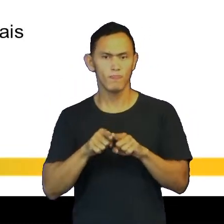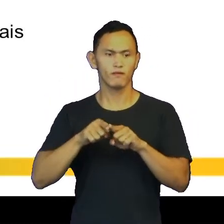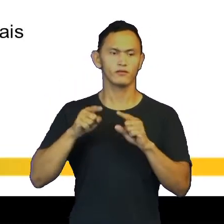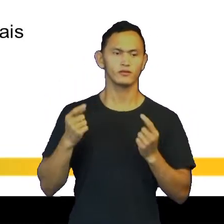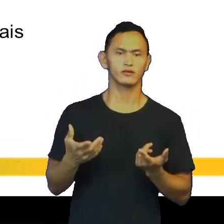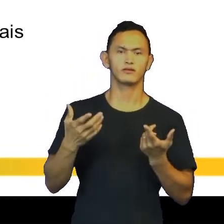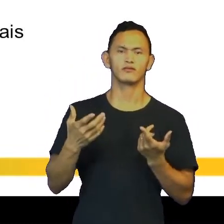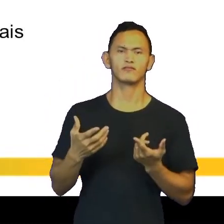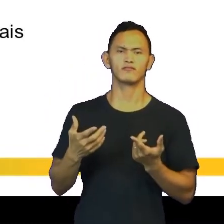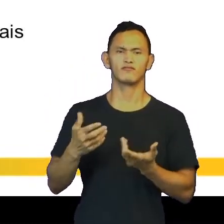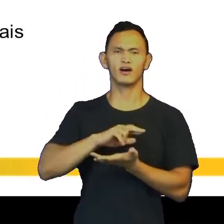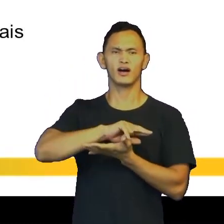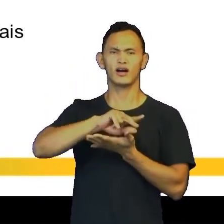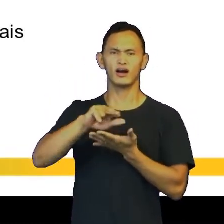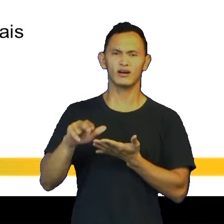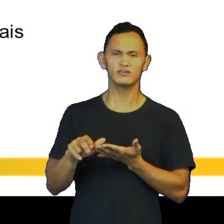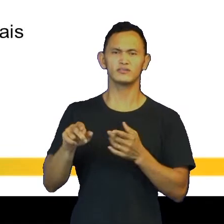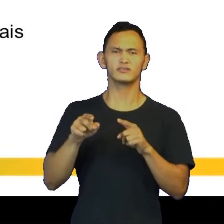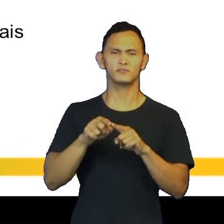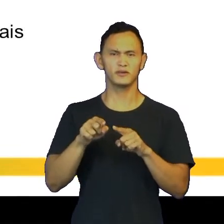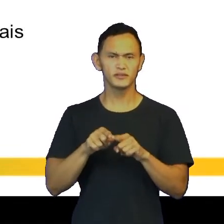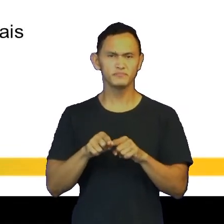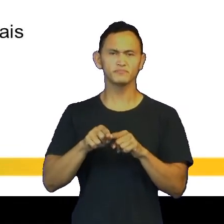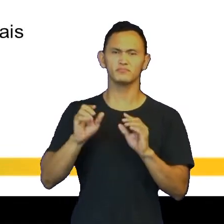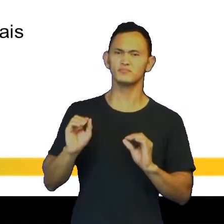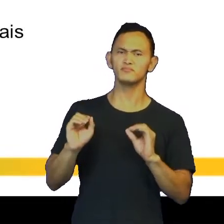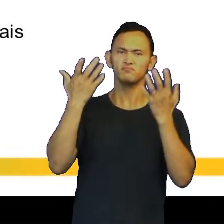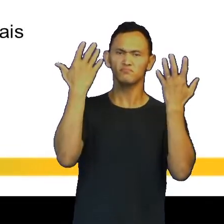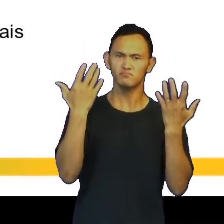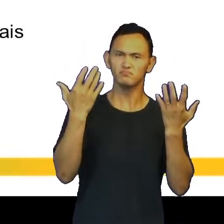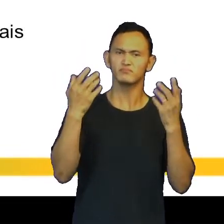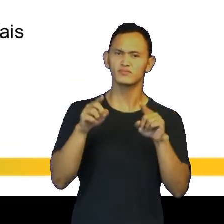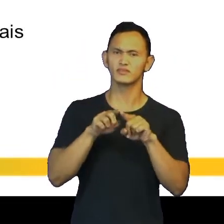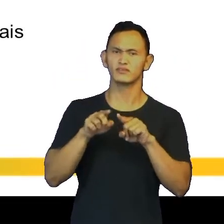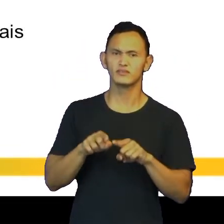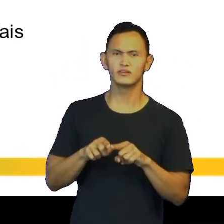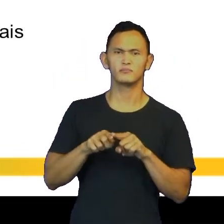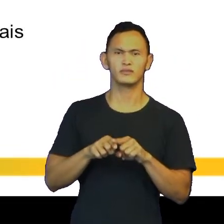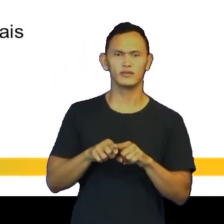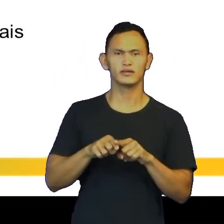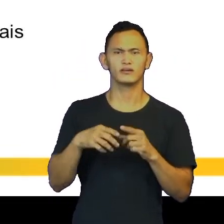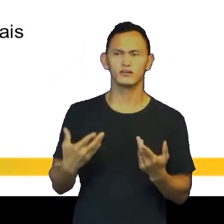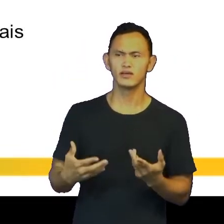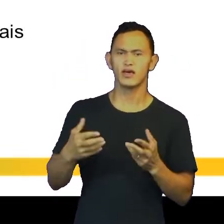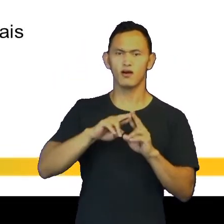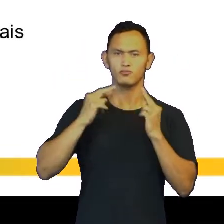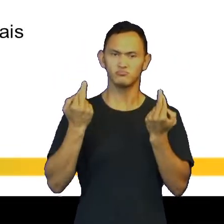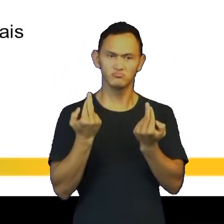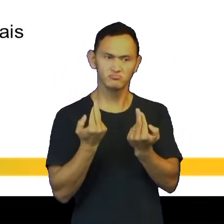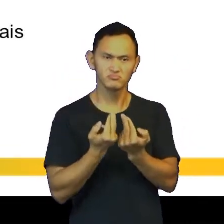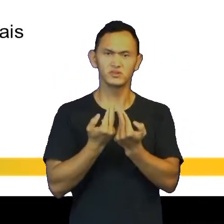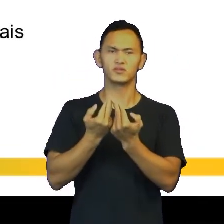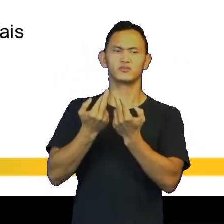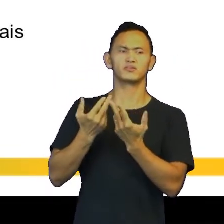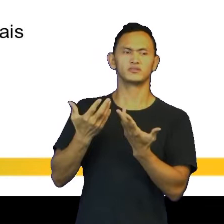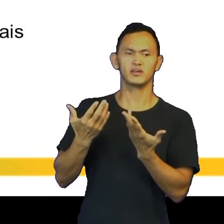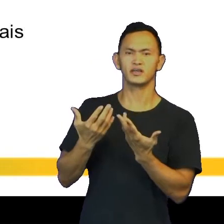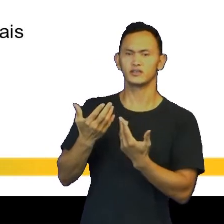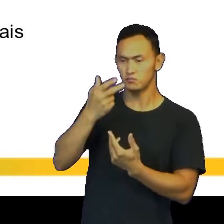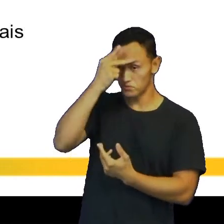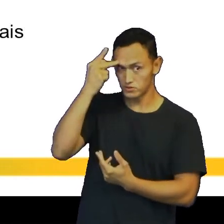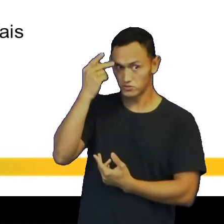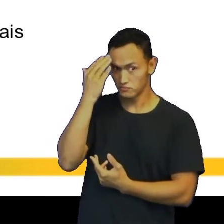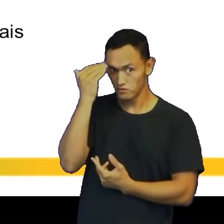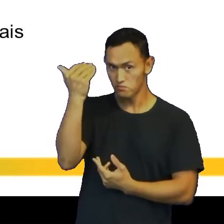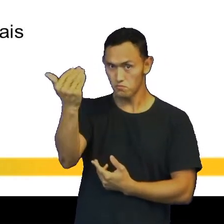reino aí né a gente tem aqueles grandes sarais né aquelas grandes reuniões de artistas né